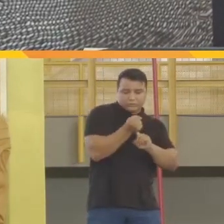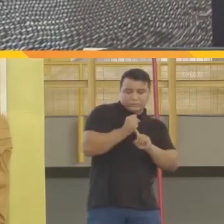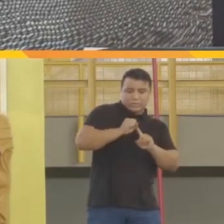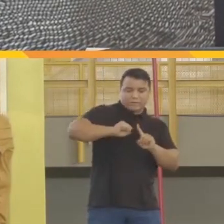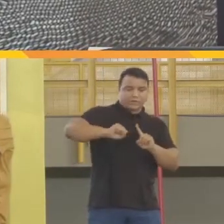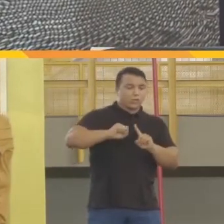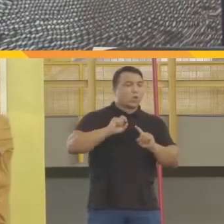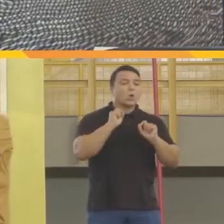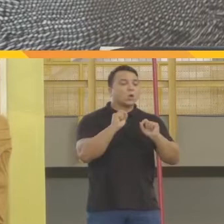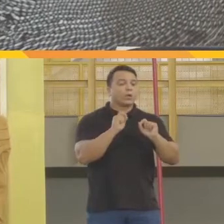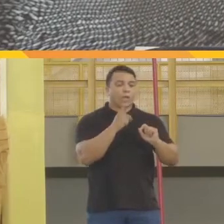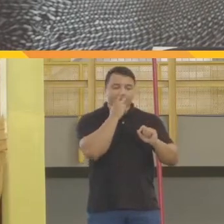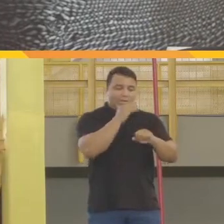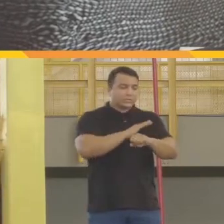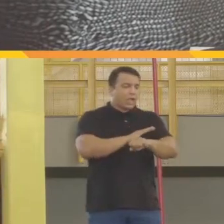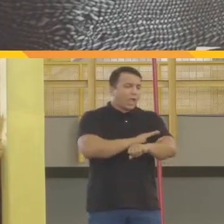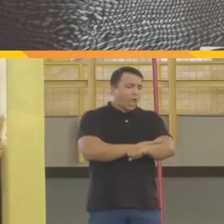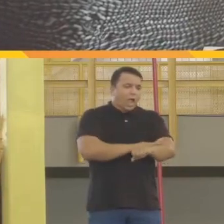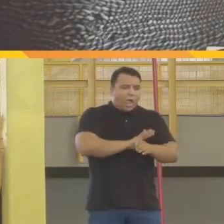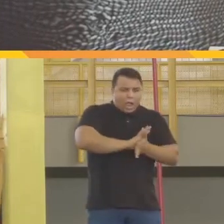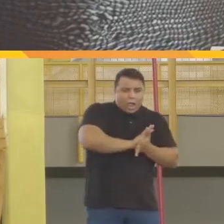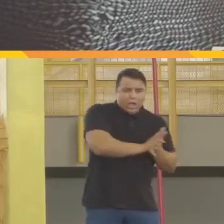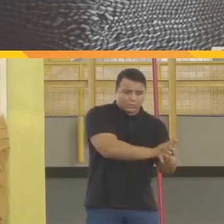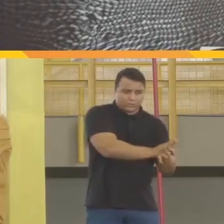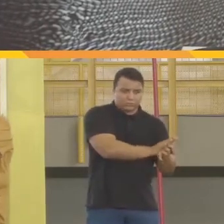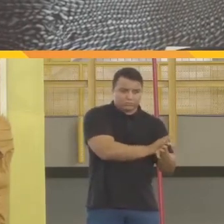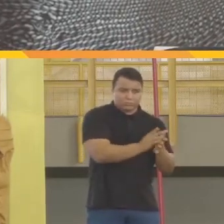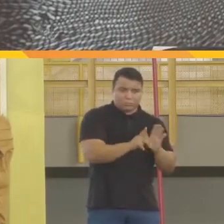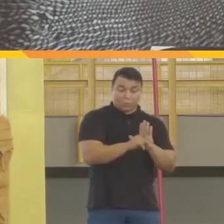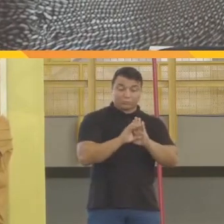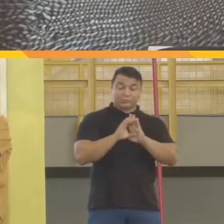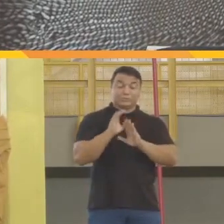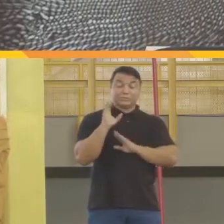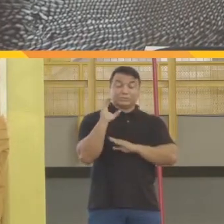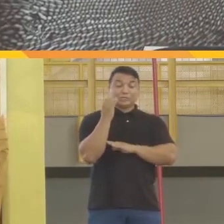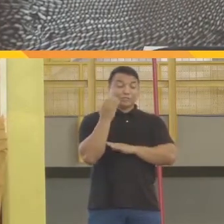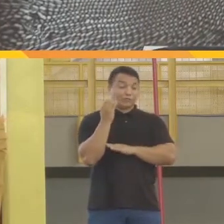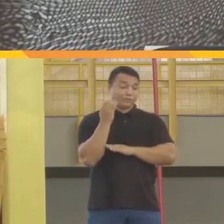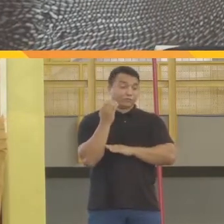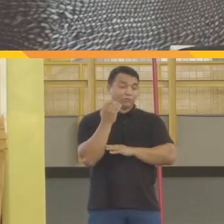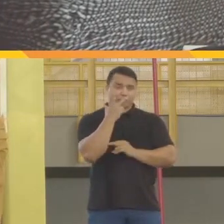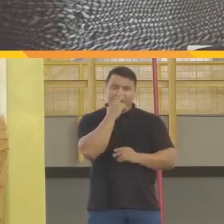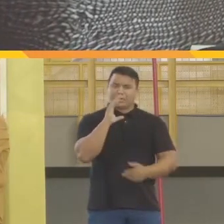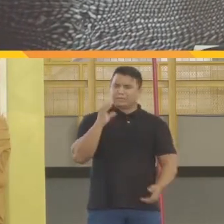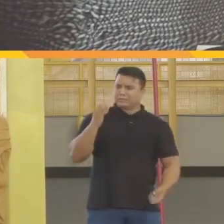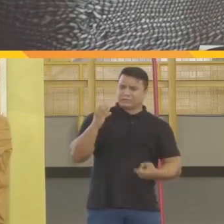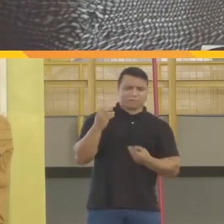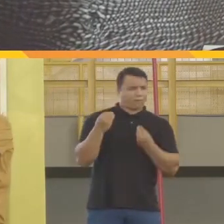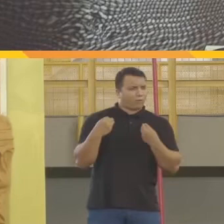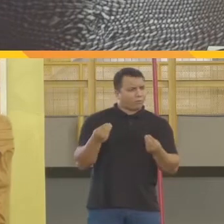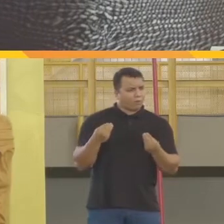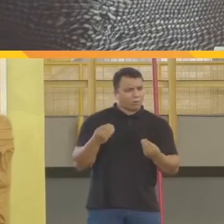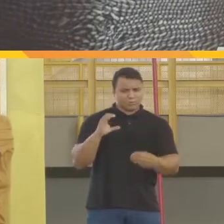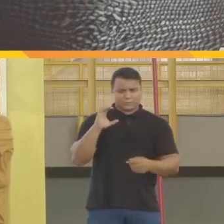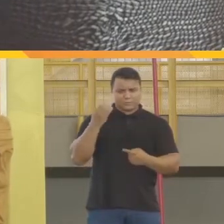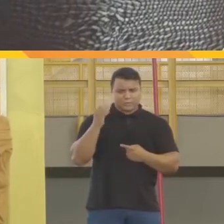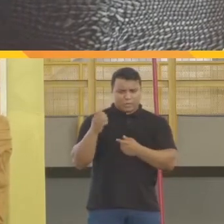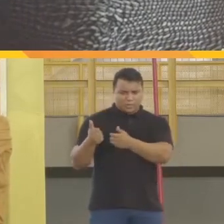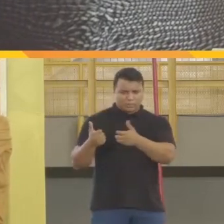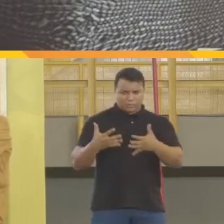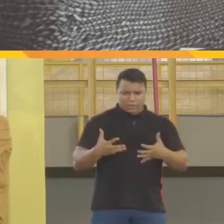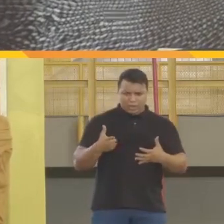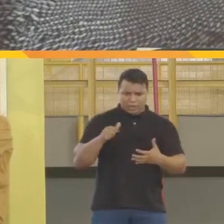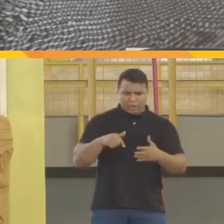profundamente marcados por um racismo científico. Como assim um racismo científico? A ciência em algum